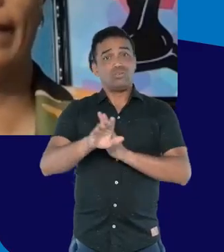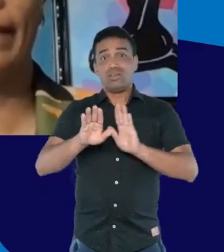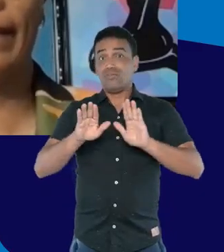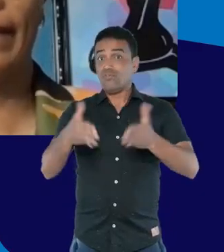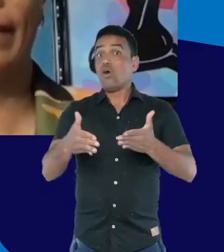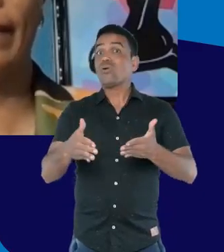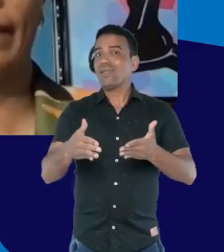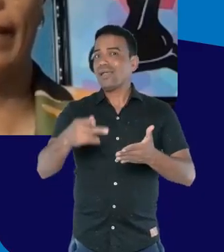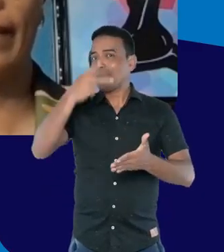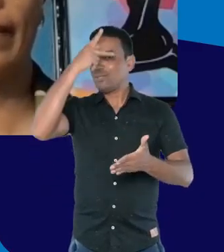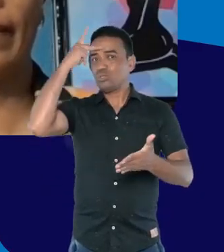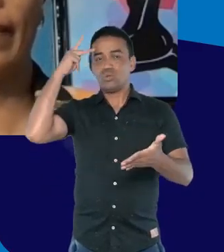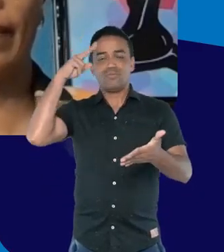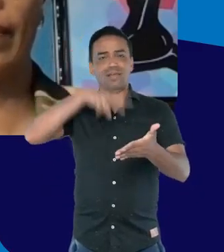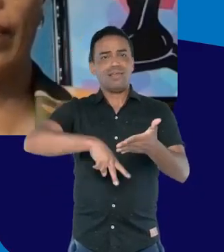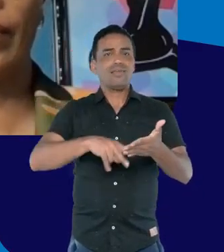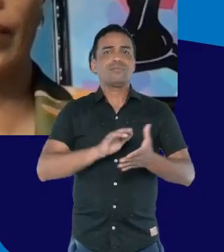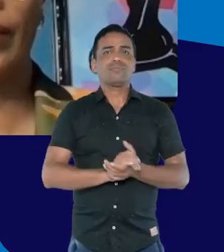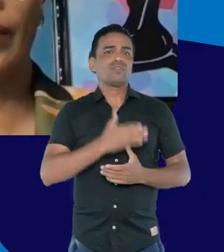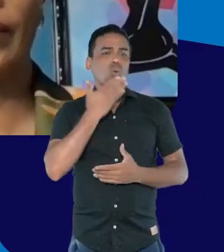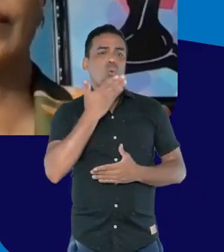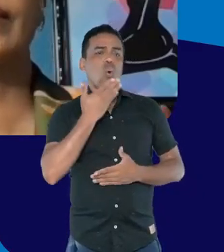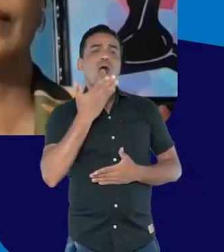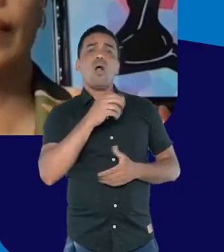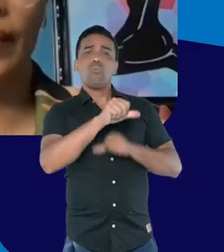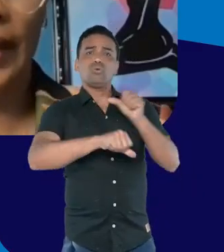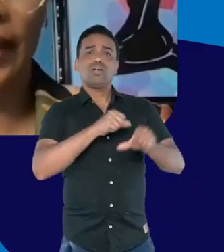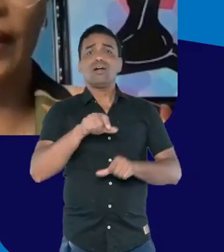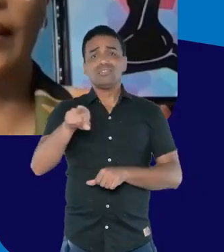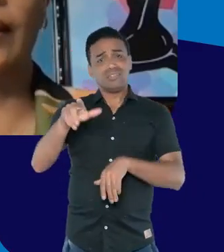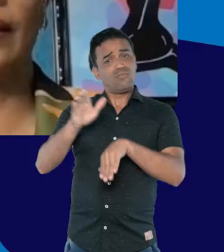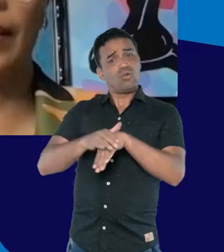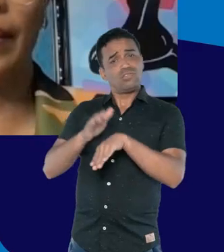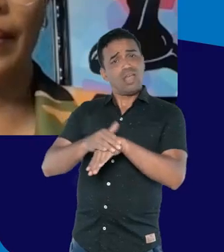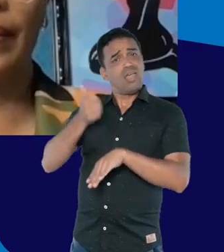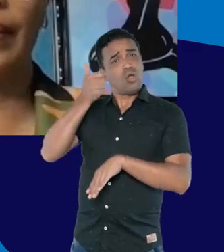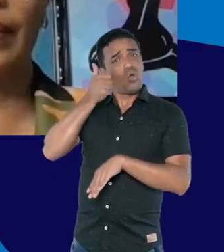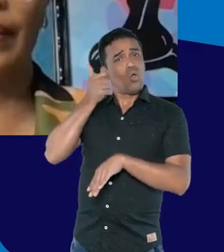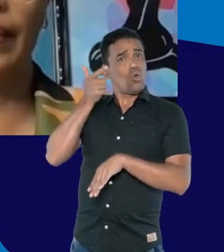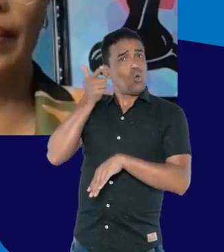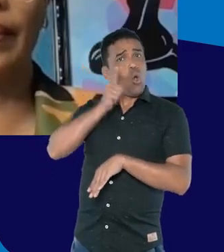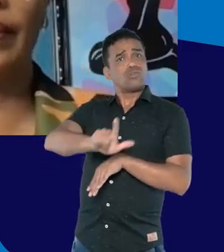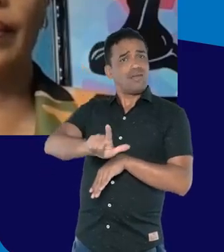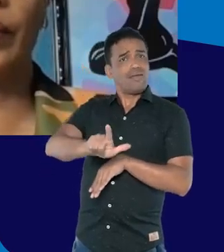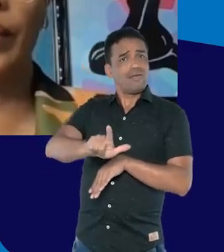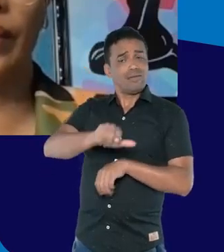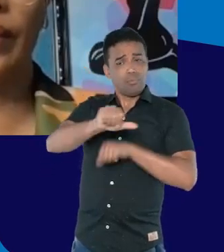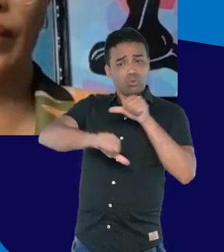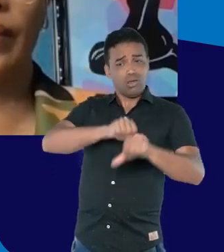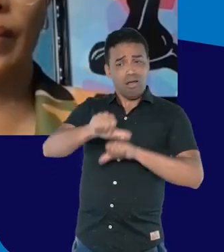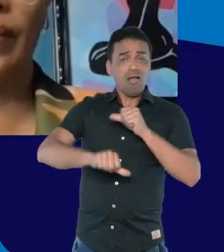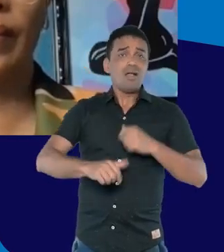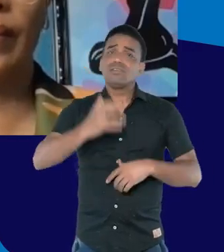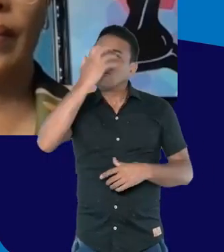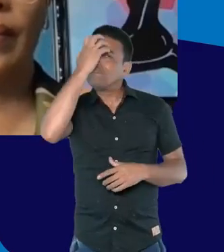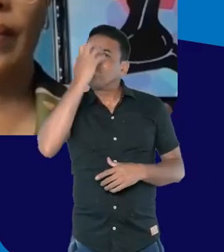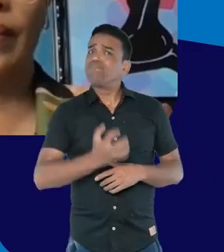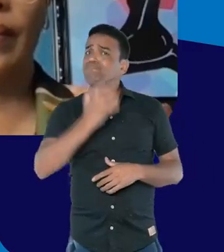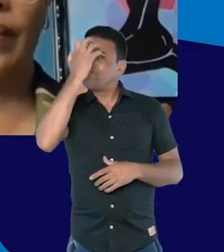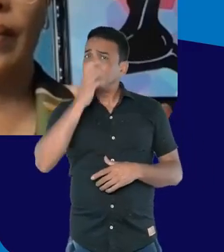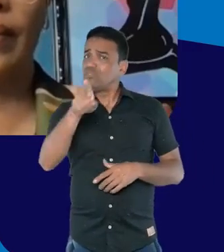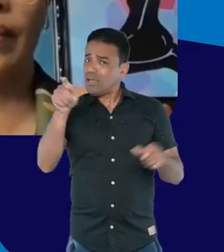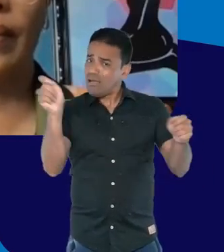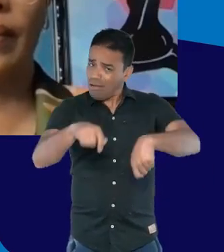né? Qual a mudança que a sua caneta alcança? Né? Quais as mudanças, o que realmente